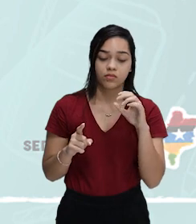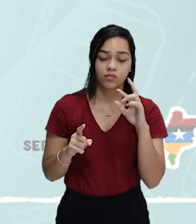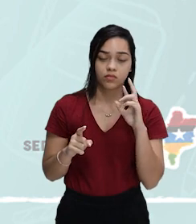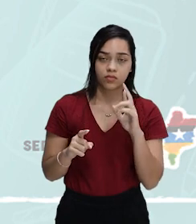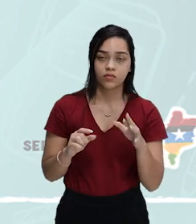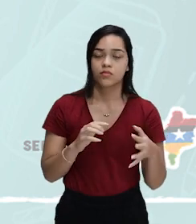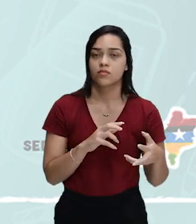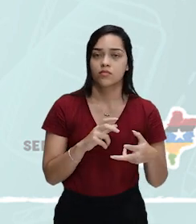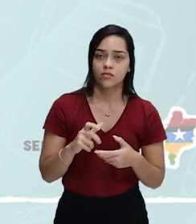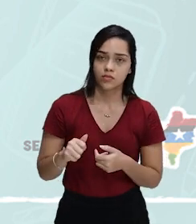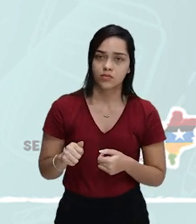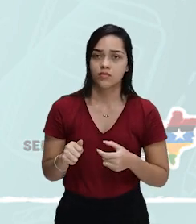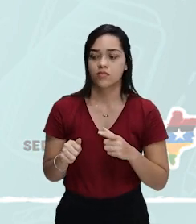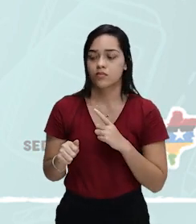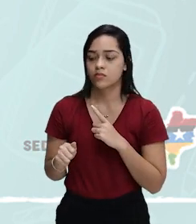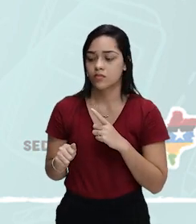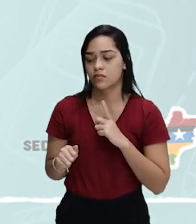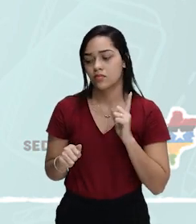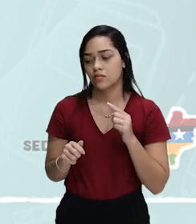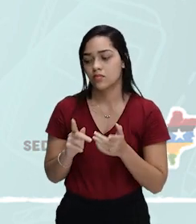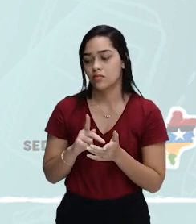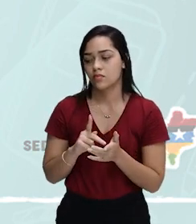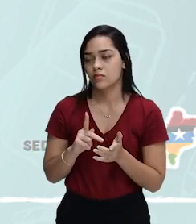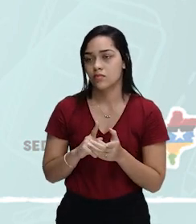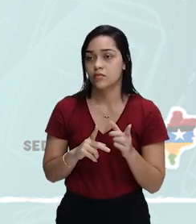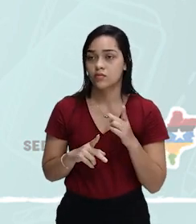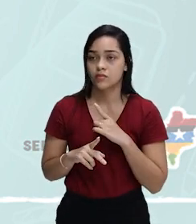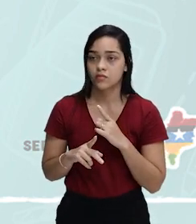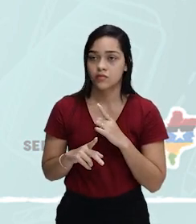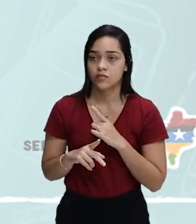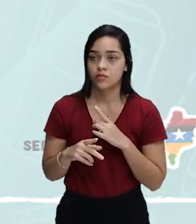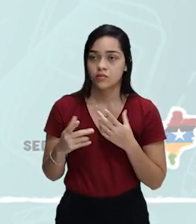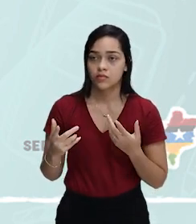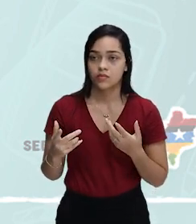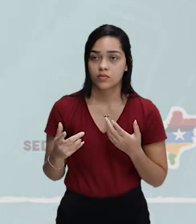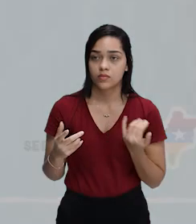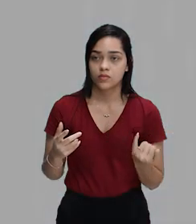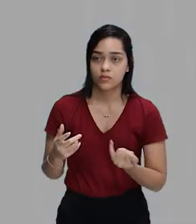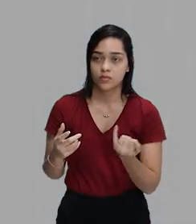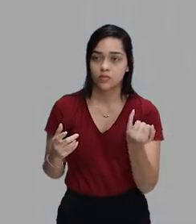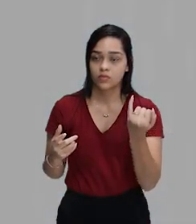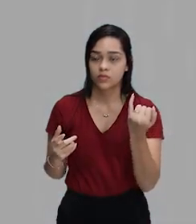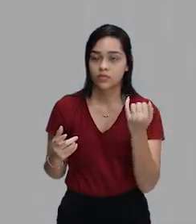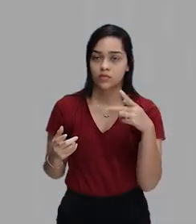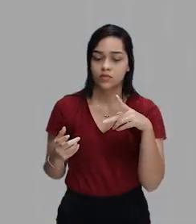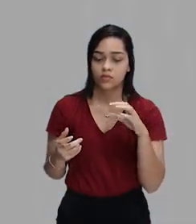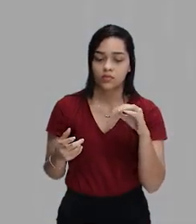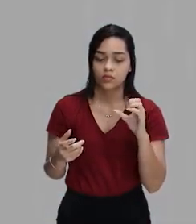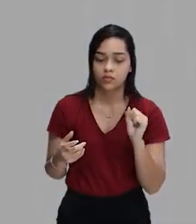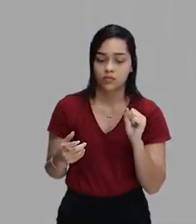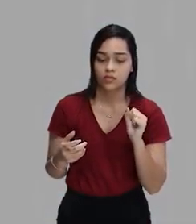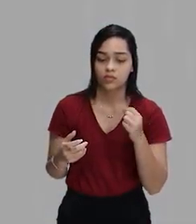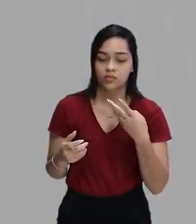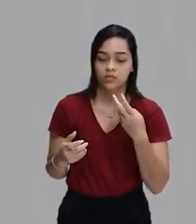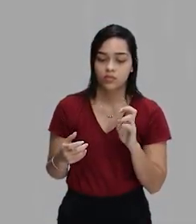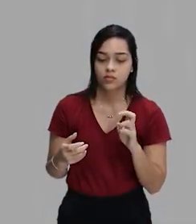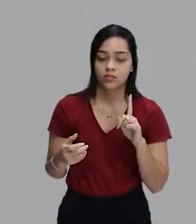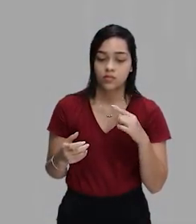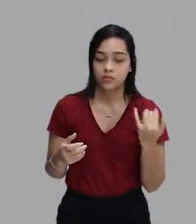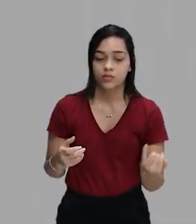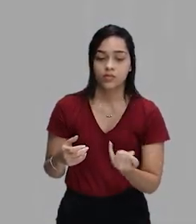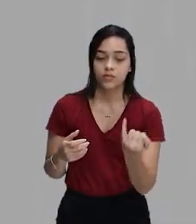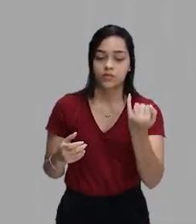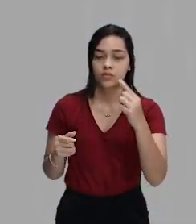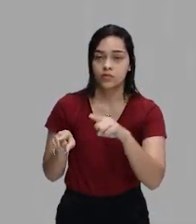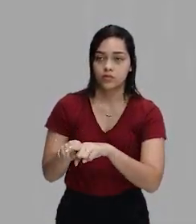mundial, que na verdade é um dos grandes elementos do pós-45, é preciso